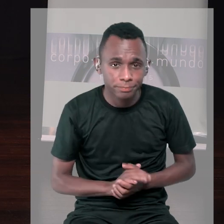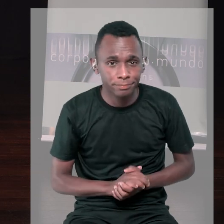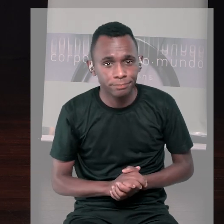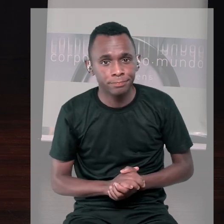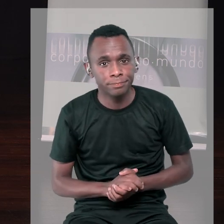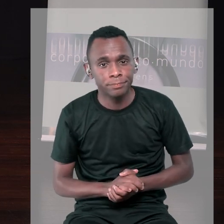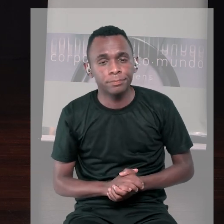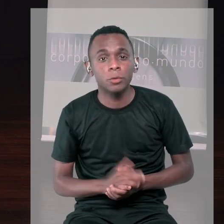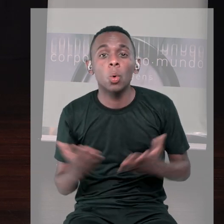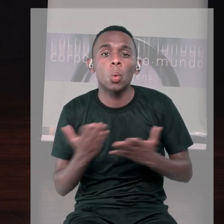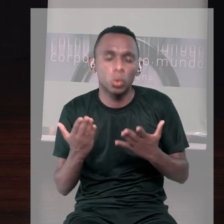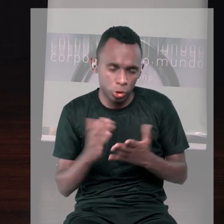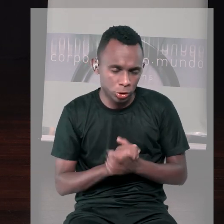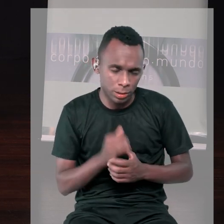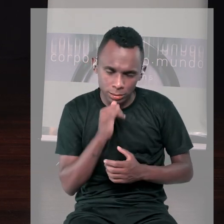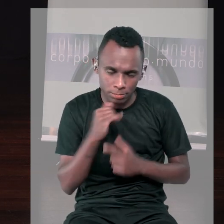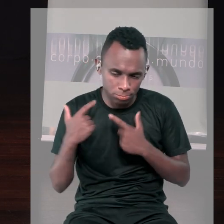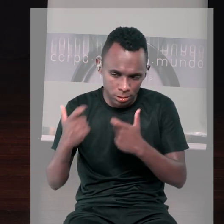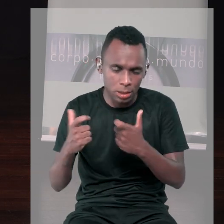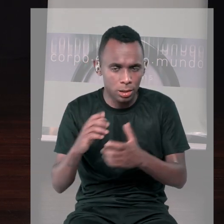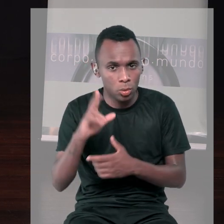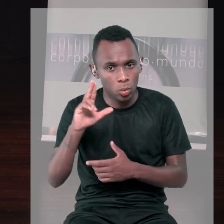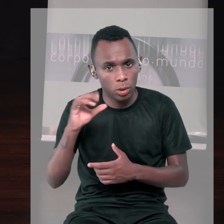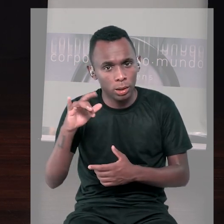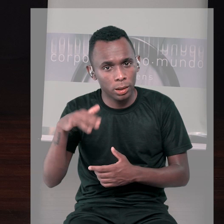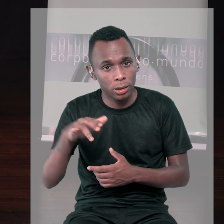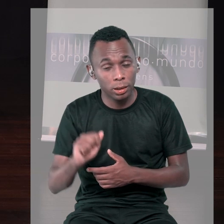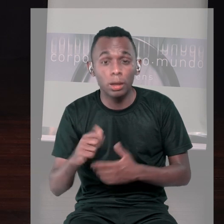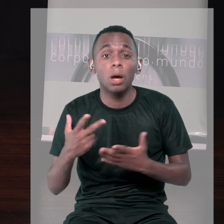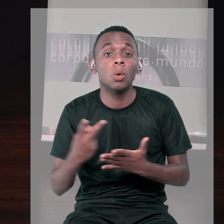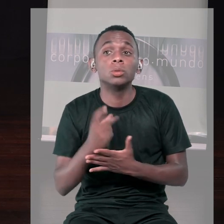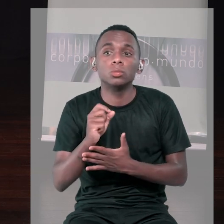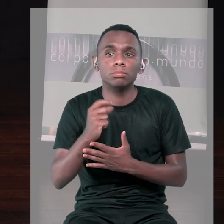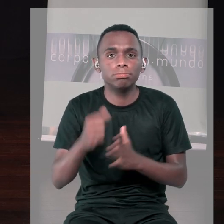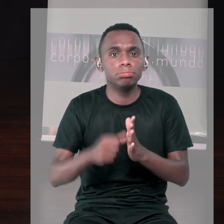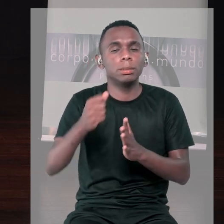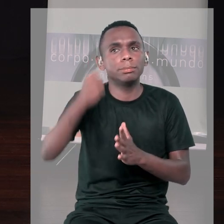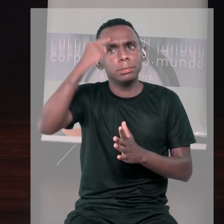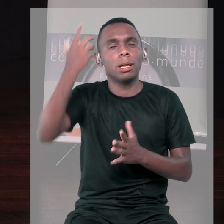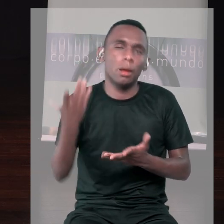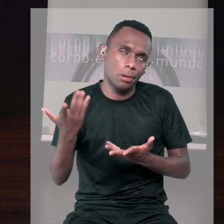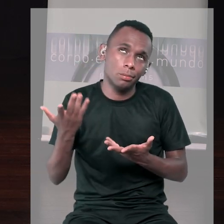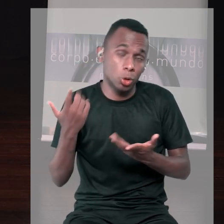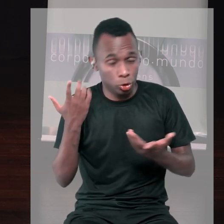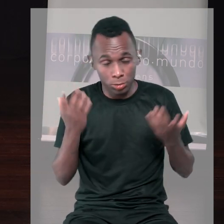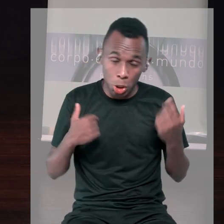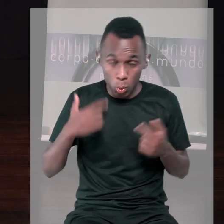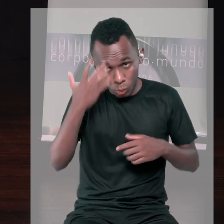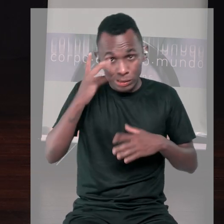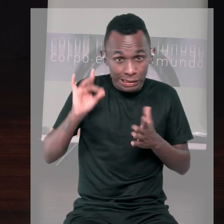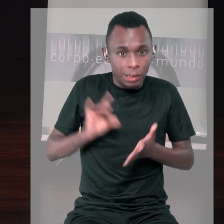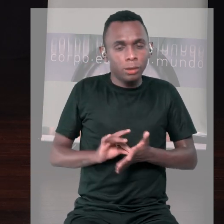Veja hoje na Ucrânia. Rapidamente, bom, houve uma primeira ideia provável, que eu estou especulando, né? Evidentemente eu não tenho